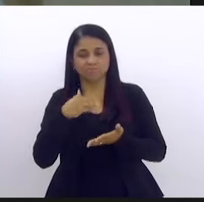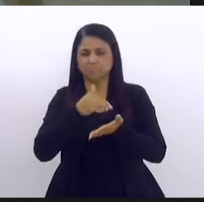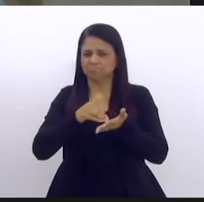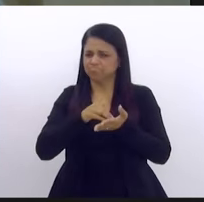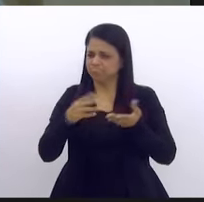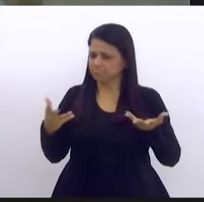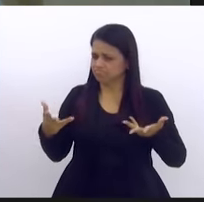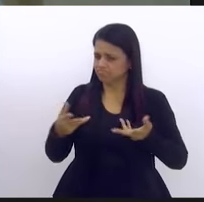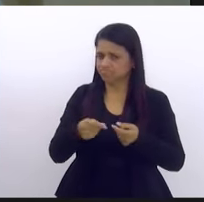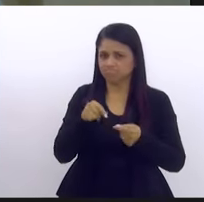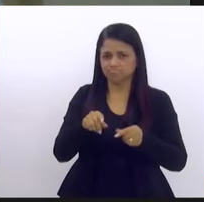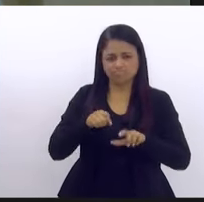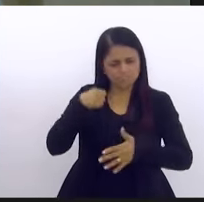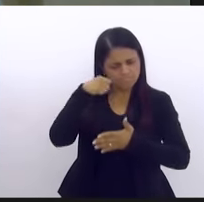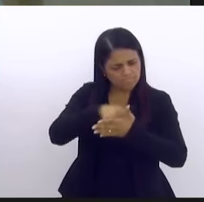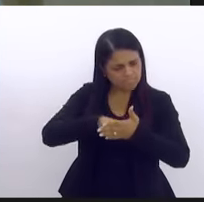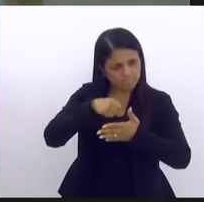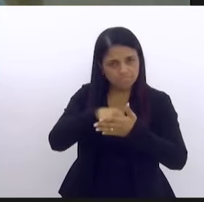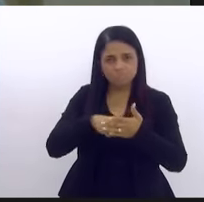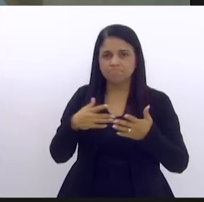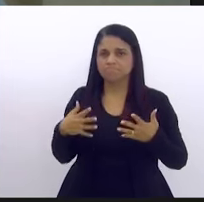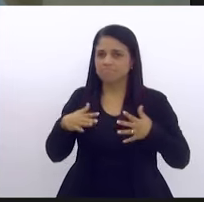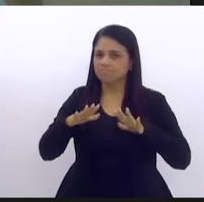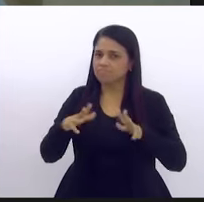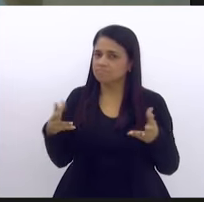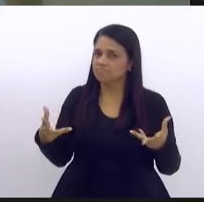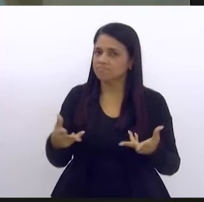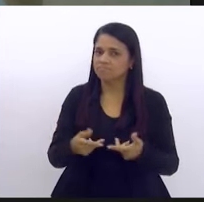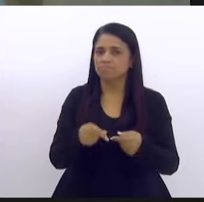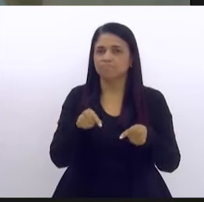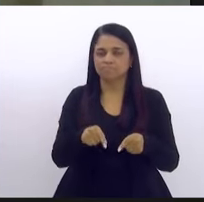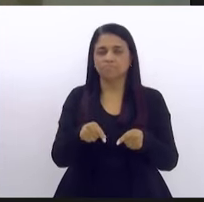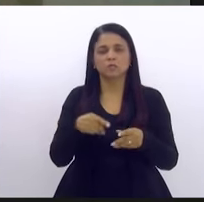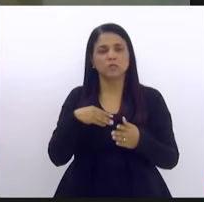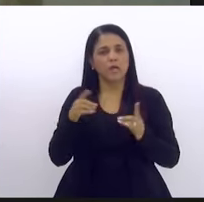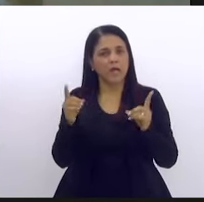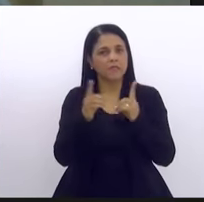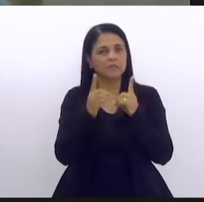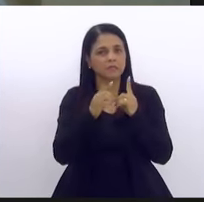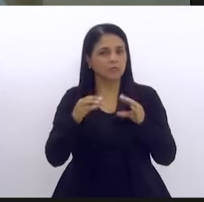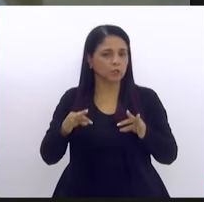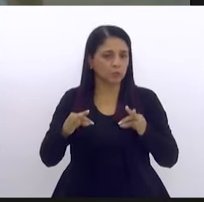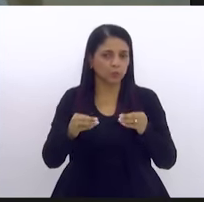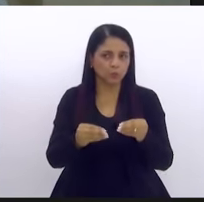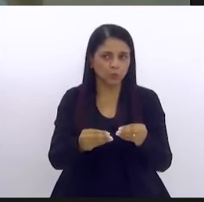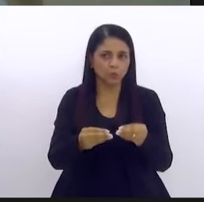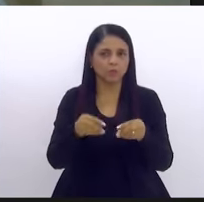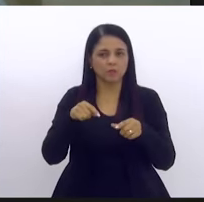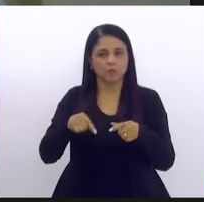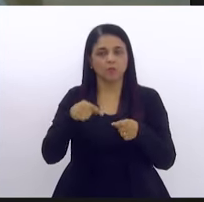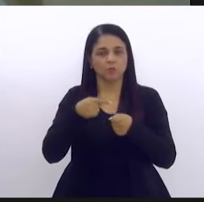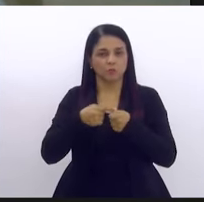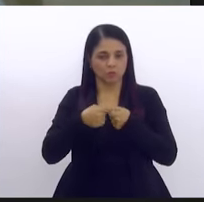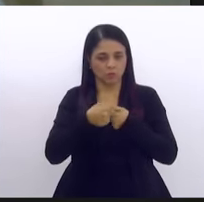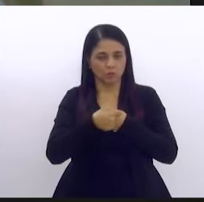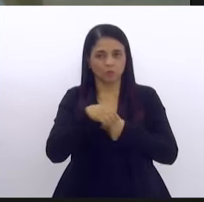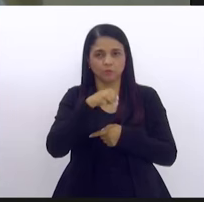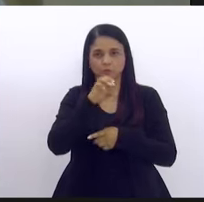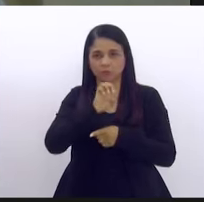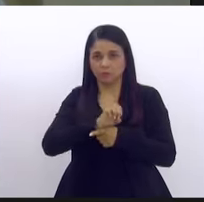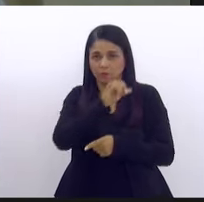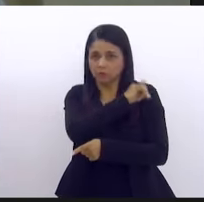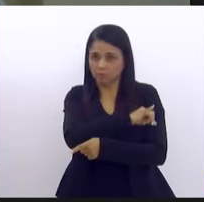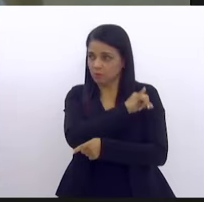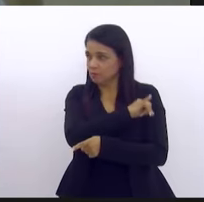eficiente, incansável em atender tudo aquilo que pode ser atendido, principalmente para nós aqui do interior do estado do Rio de Janeiro.